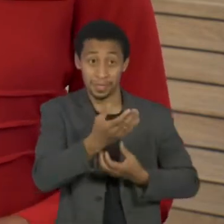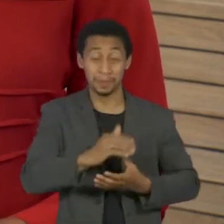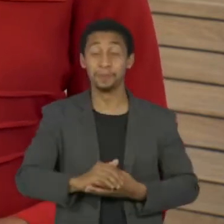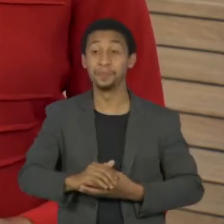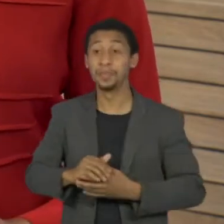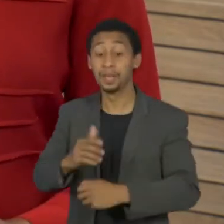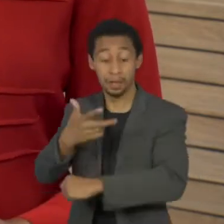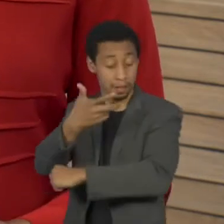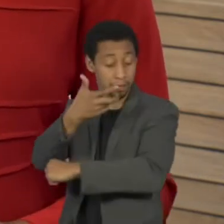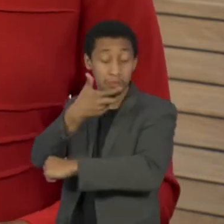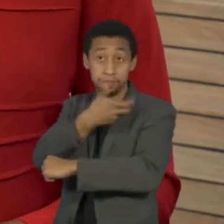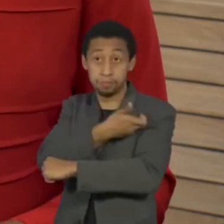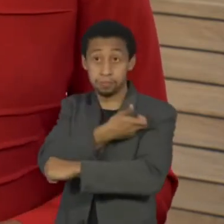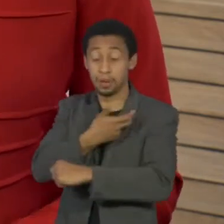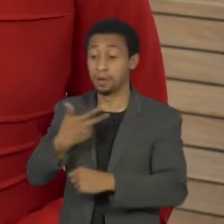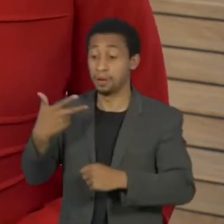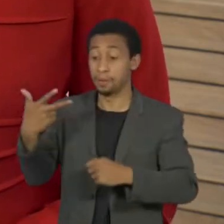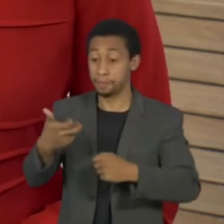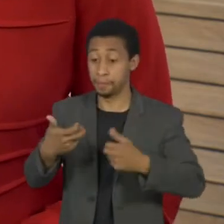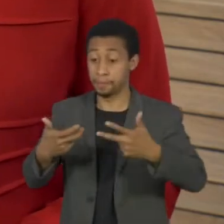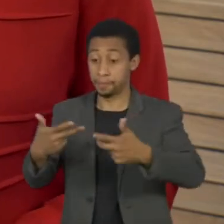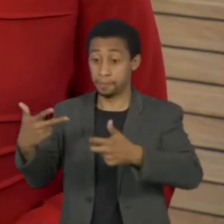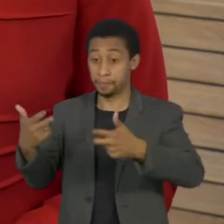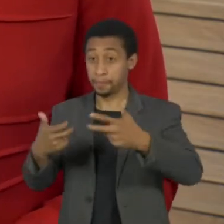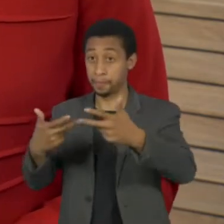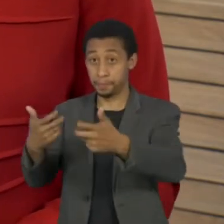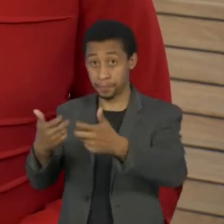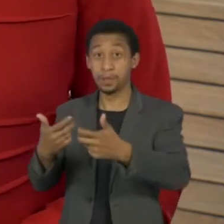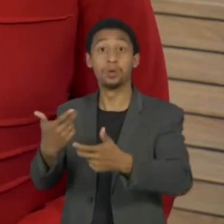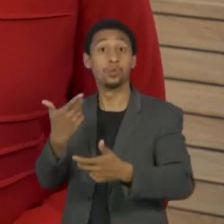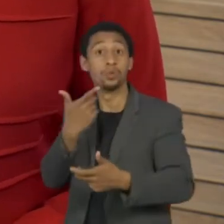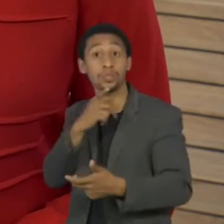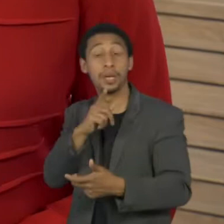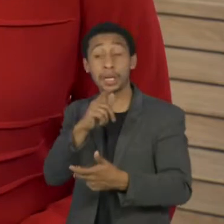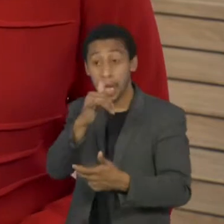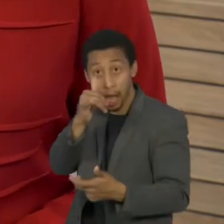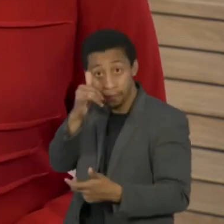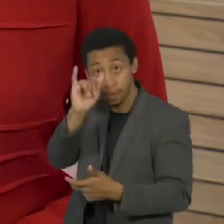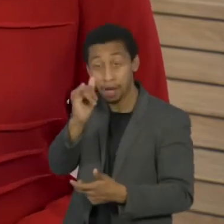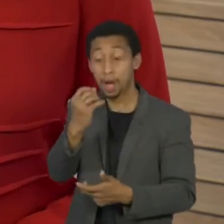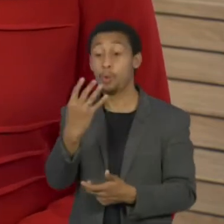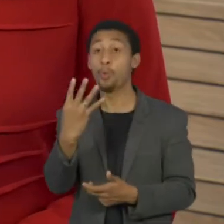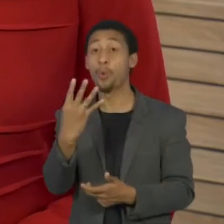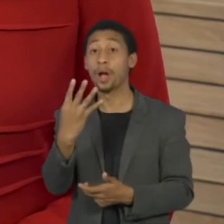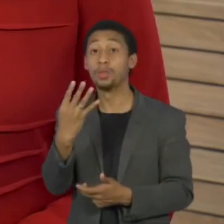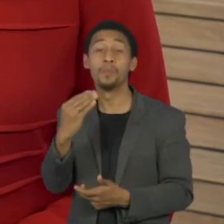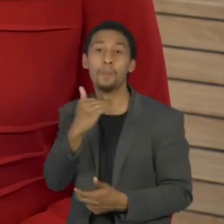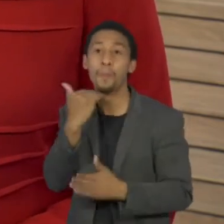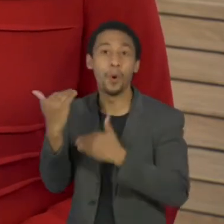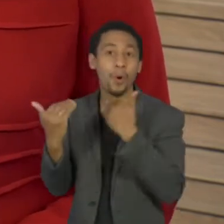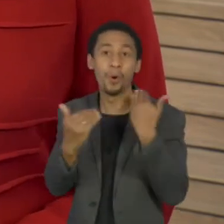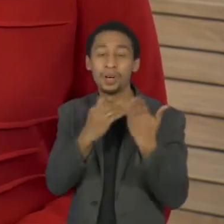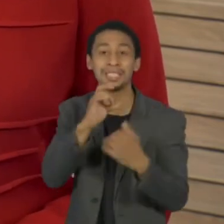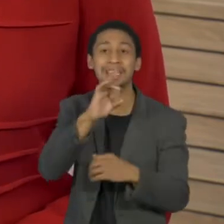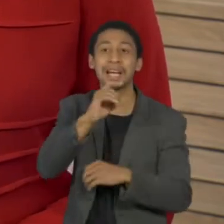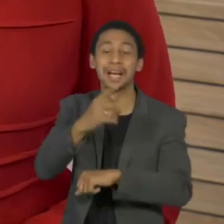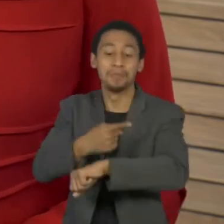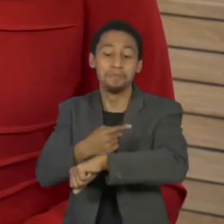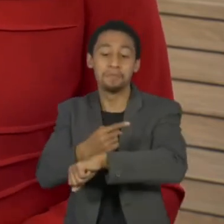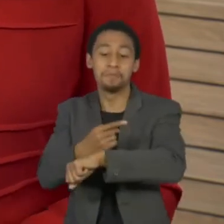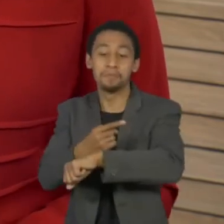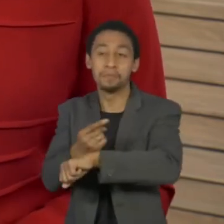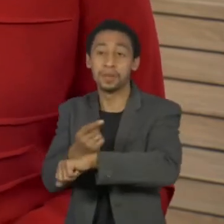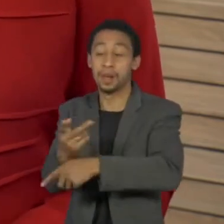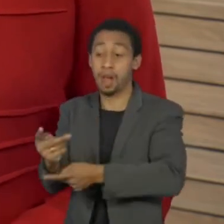A vacinação em massa evita 4 mortes por minuto e economiza 250 milhões de reais por dia